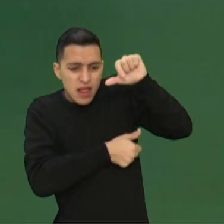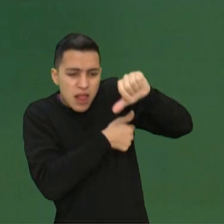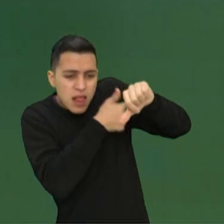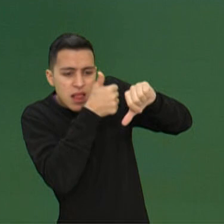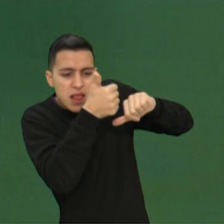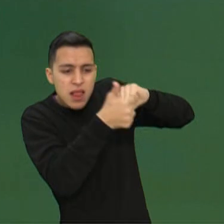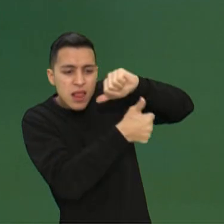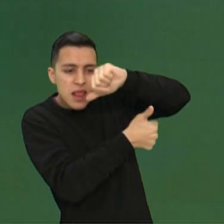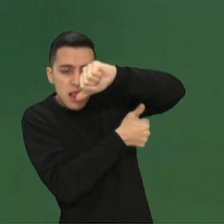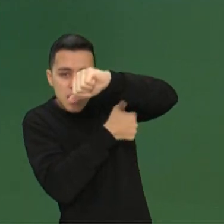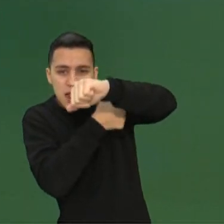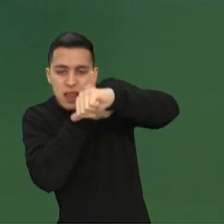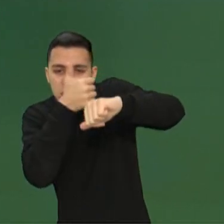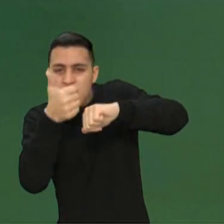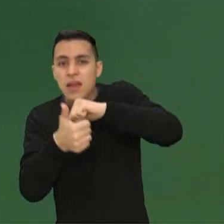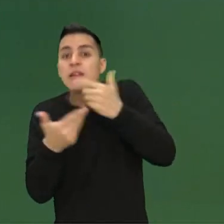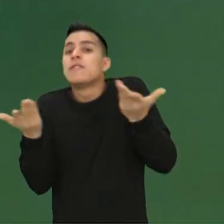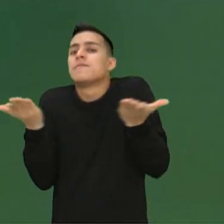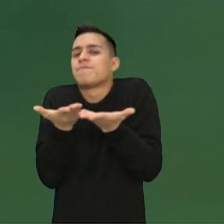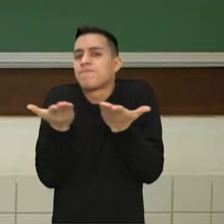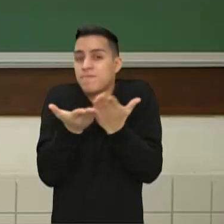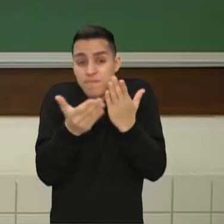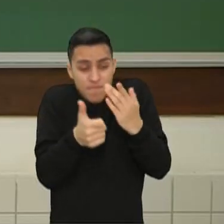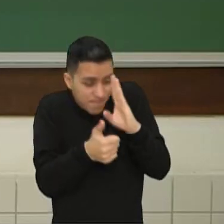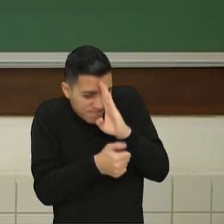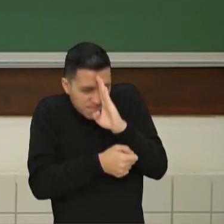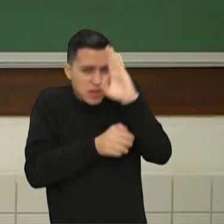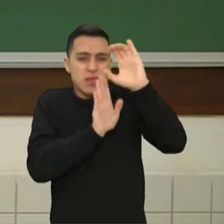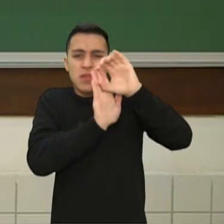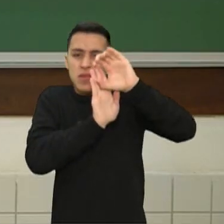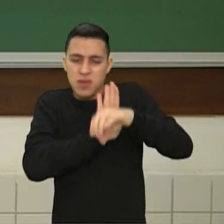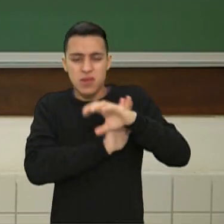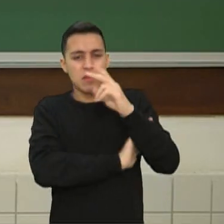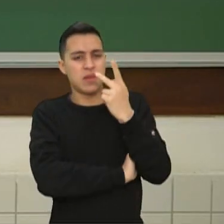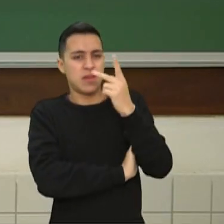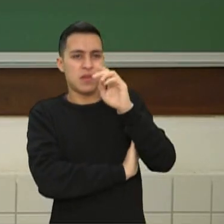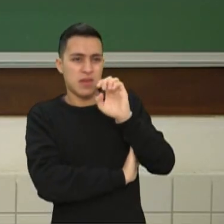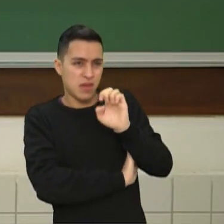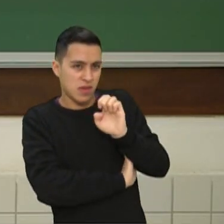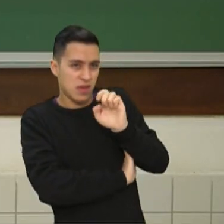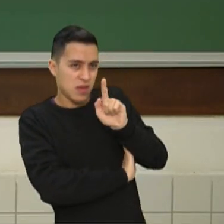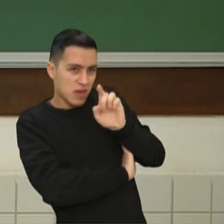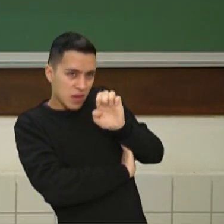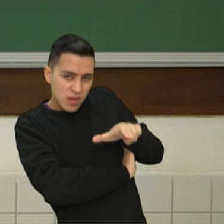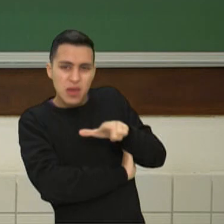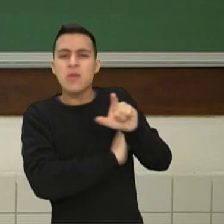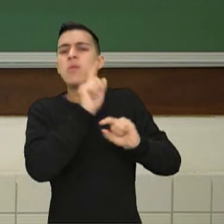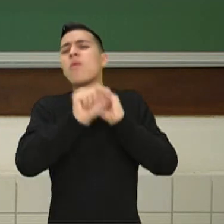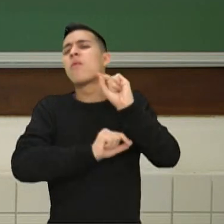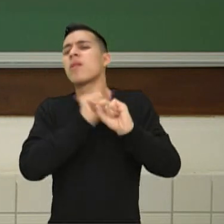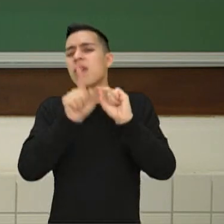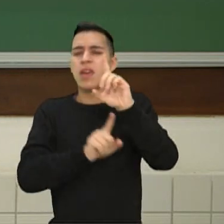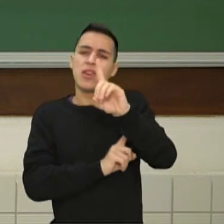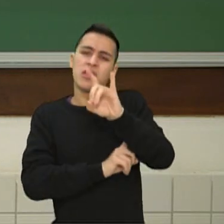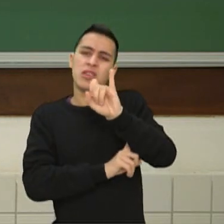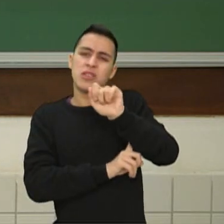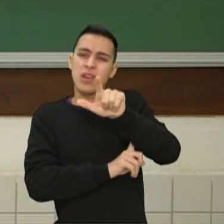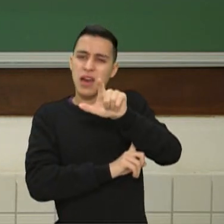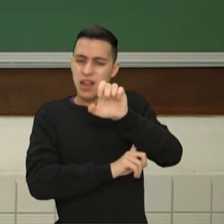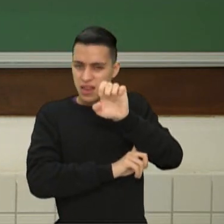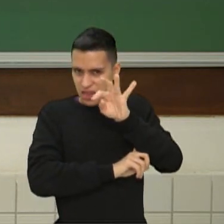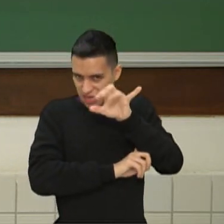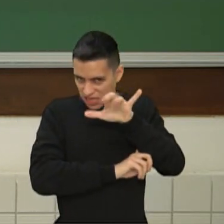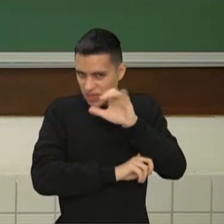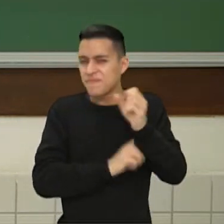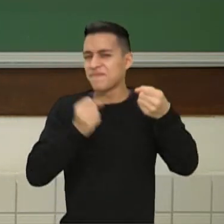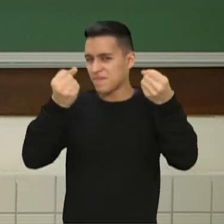desse movimento dialético. E aqui temos o principal conceito do Hegel aí, que é justamente a dialética, tá? Vamos explicar isso